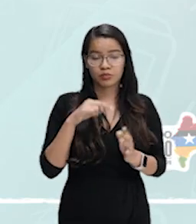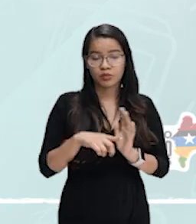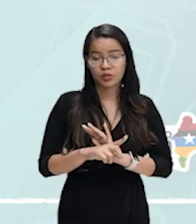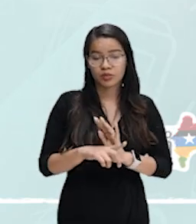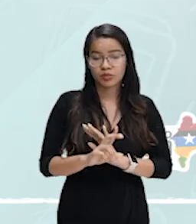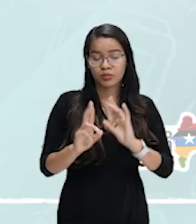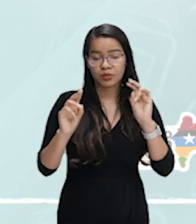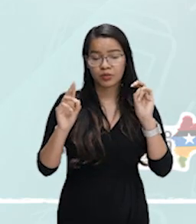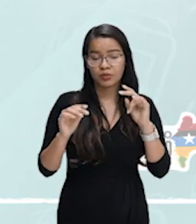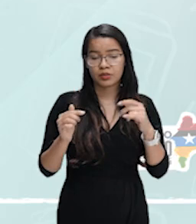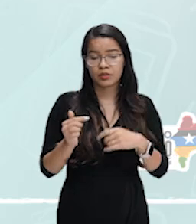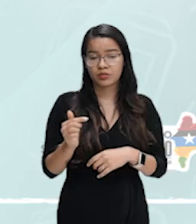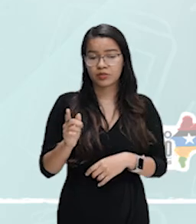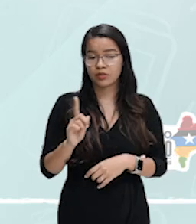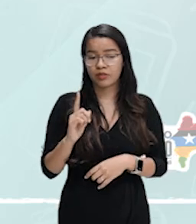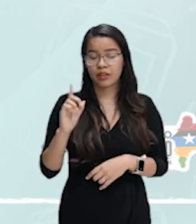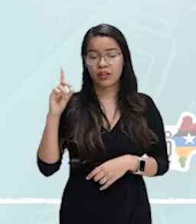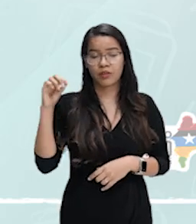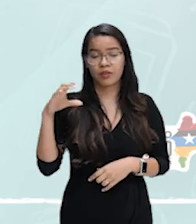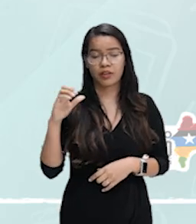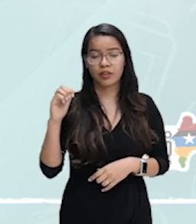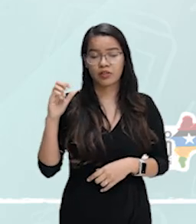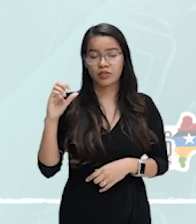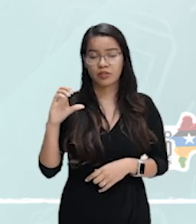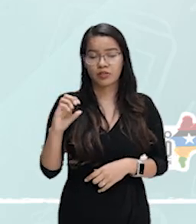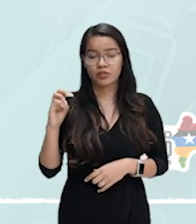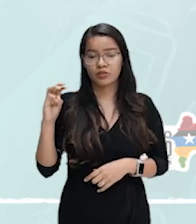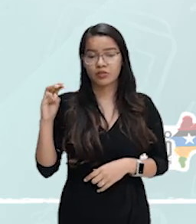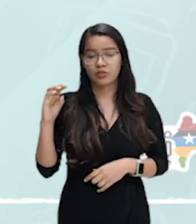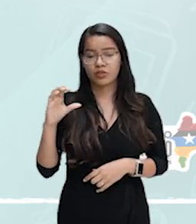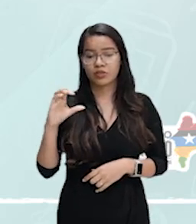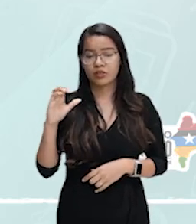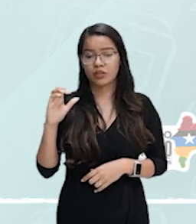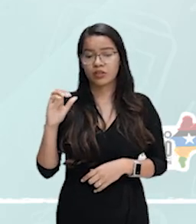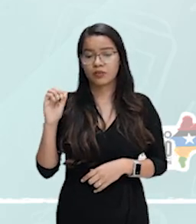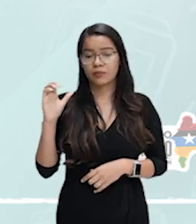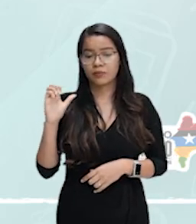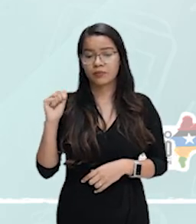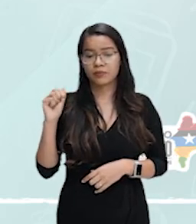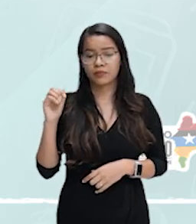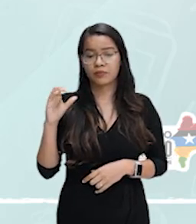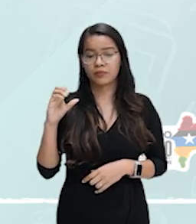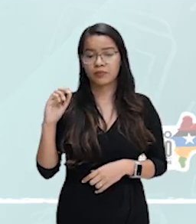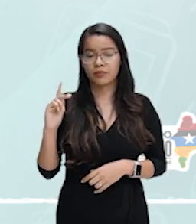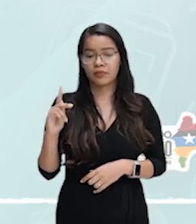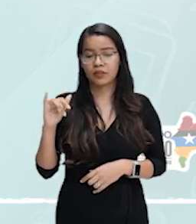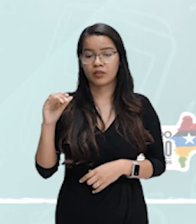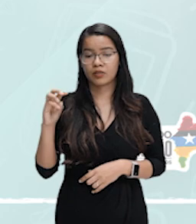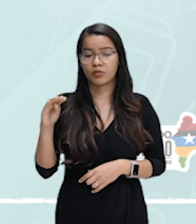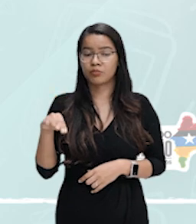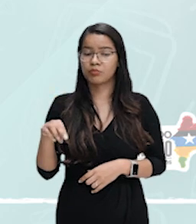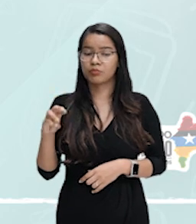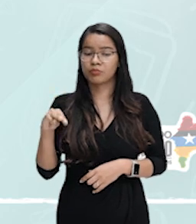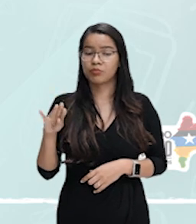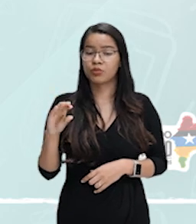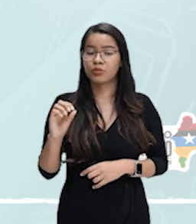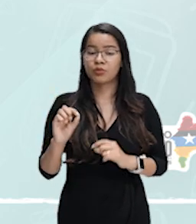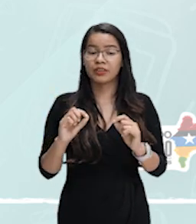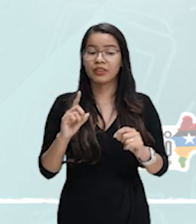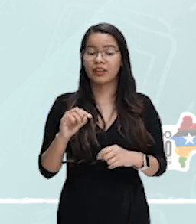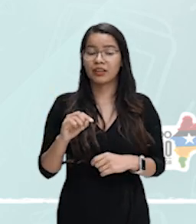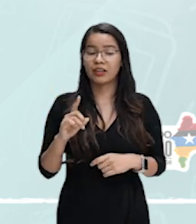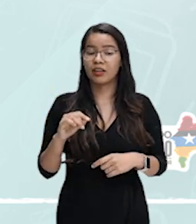obra. Isto não é um cachimbo, ceci n'est pas un pip. O que é, na verdade, se não é um cachimbo? É